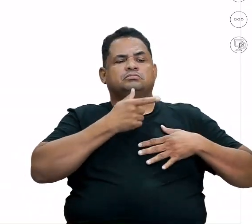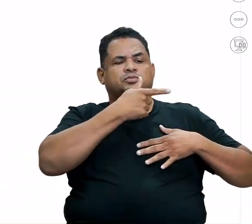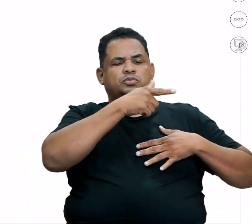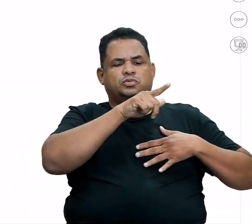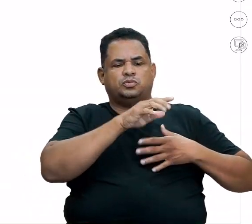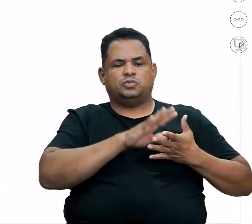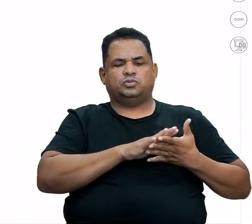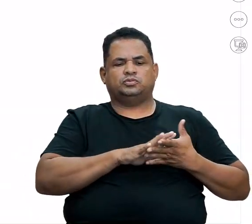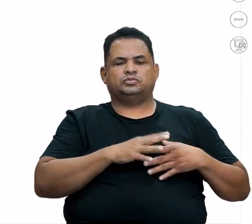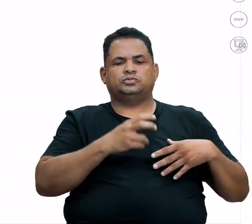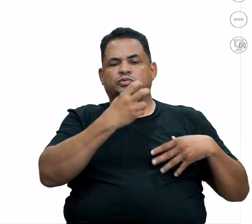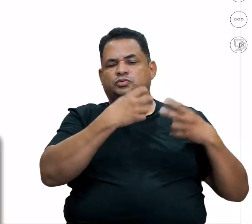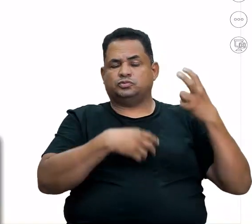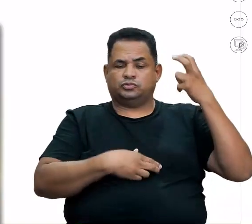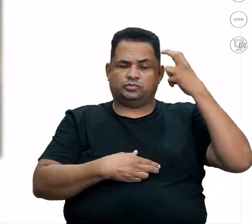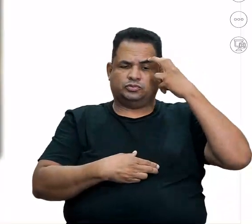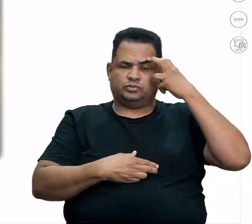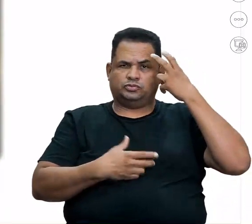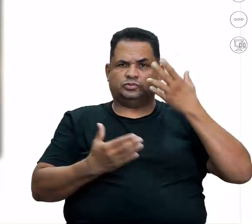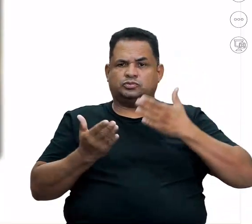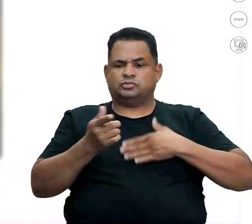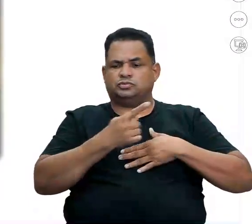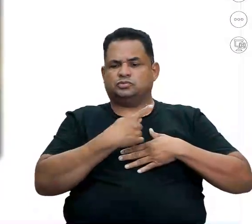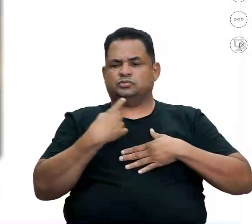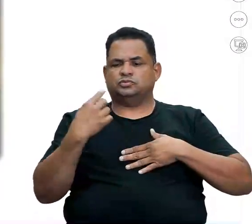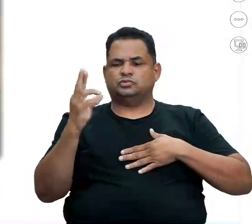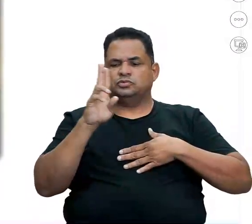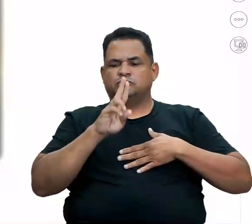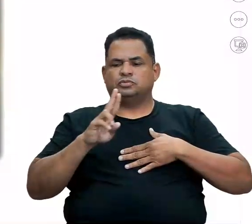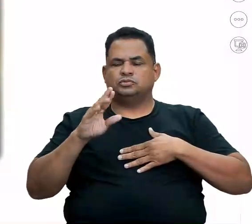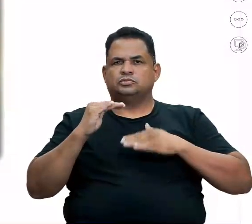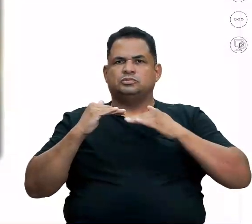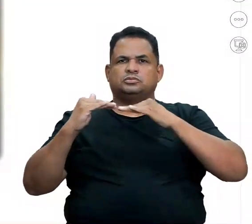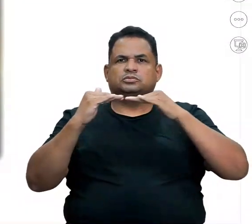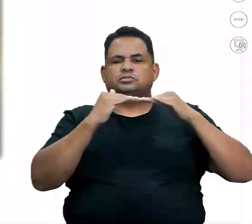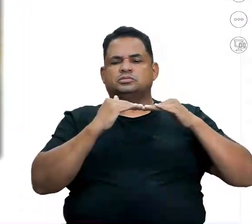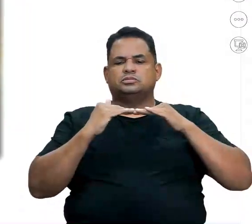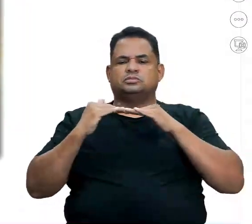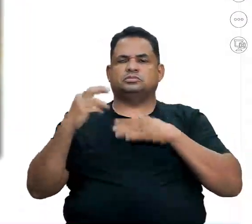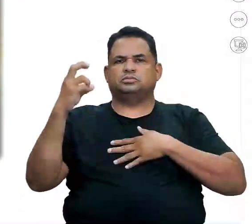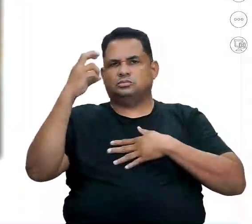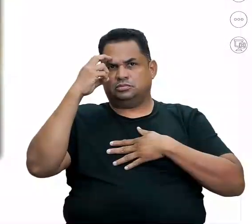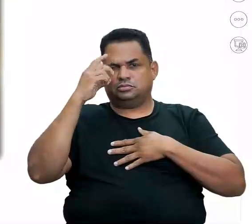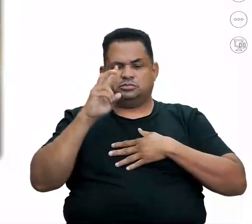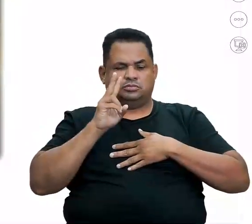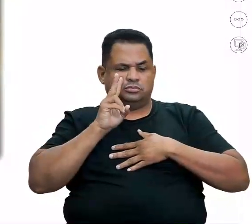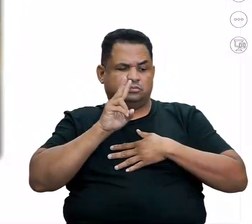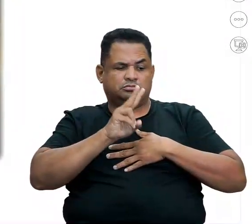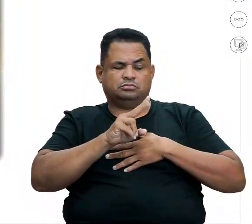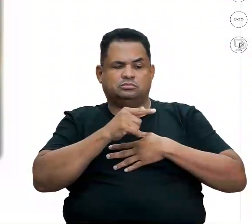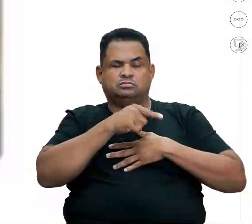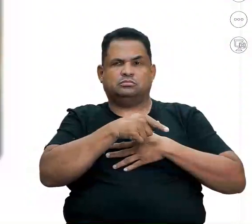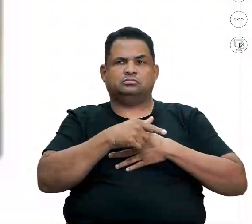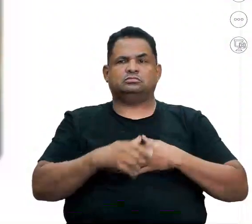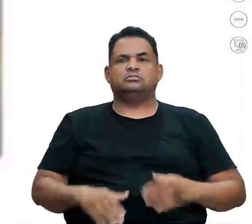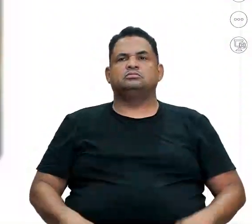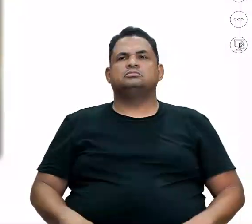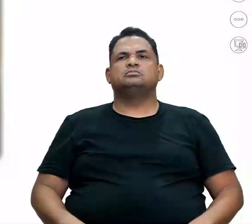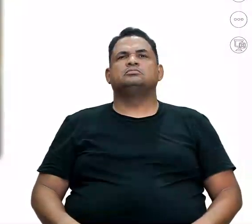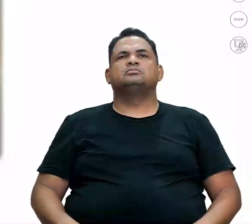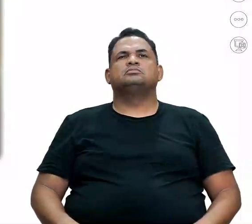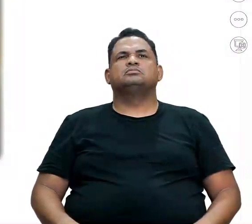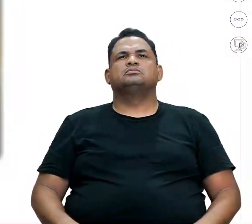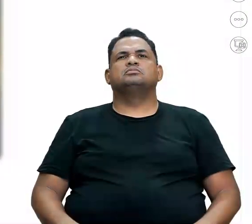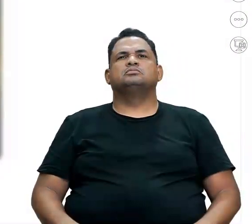próprios parâmetros culturais. É o olhar, né? É o olhar, aquele olhar que foi construído através da cultura. A gente